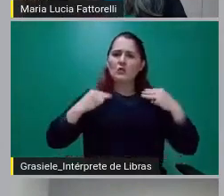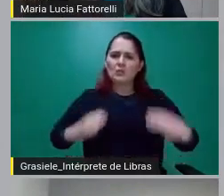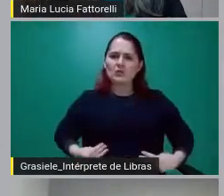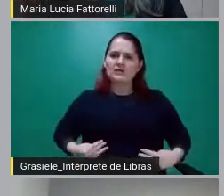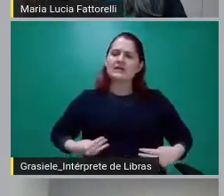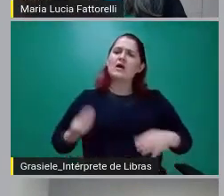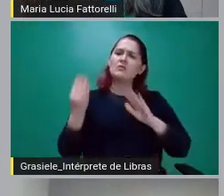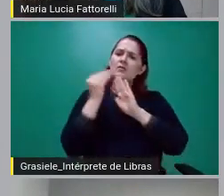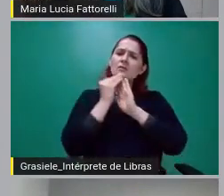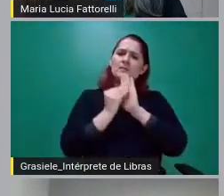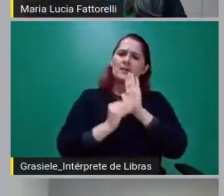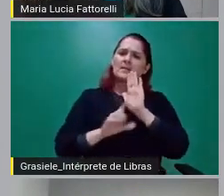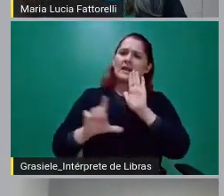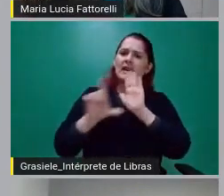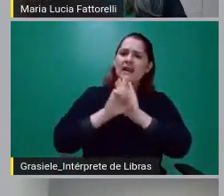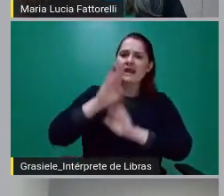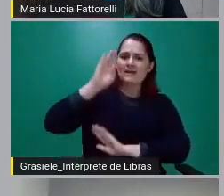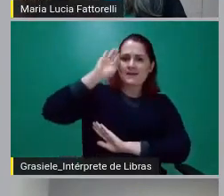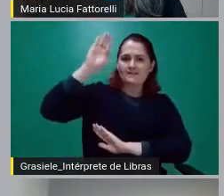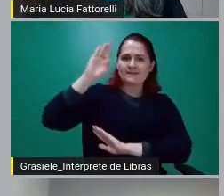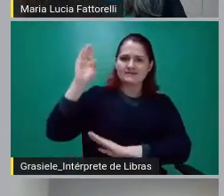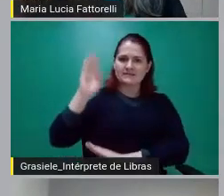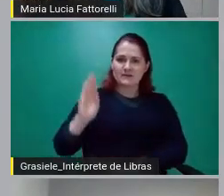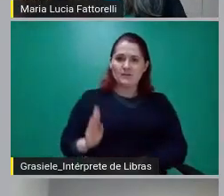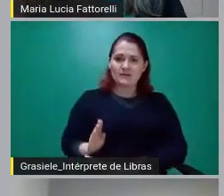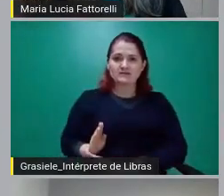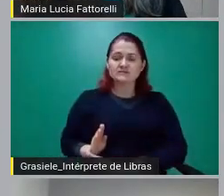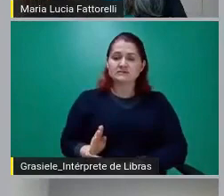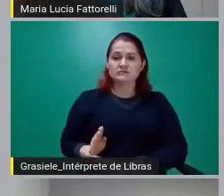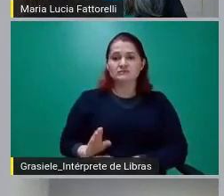regulamentados ali, especialmente